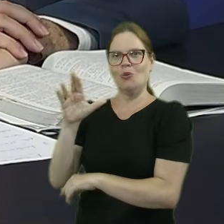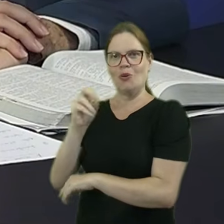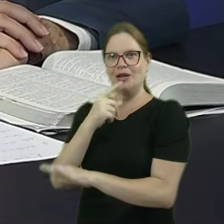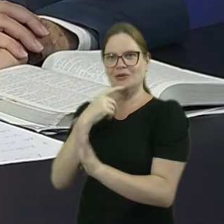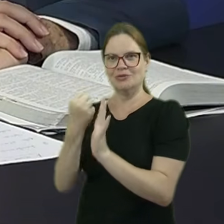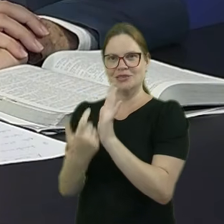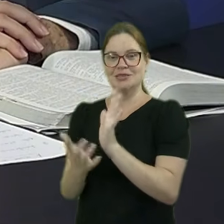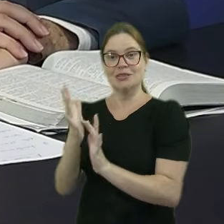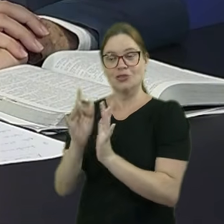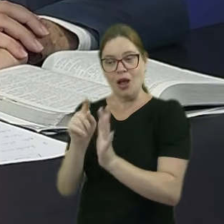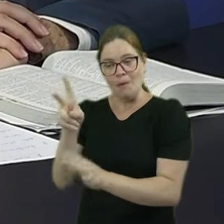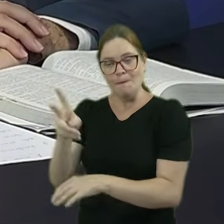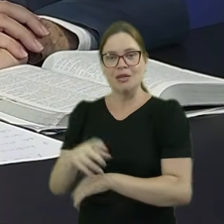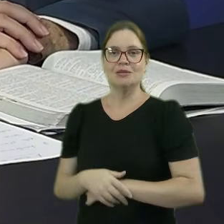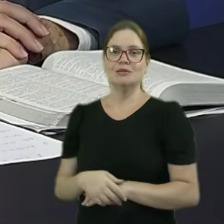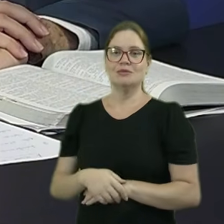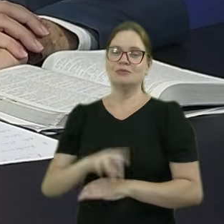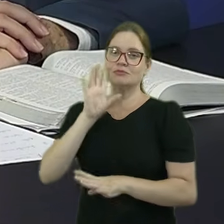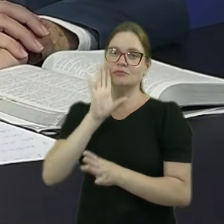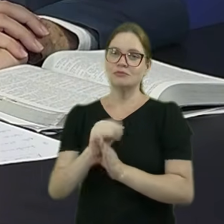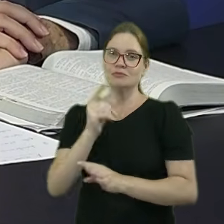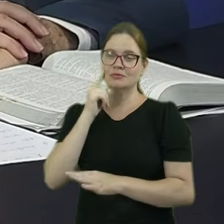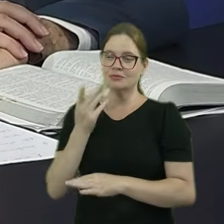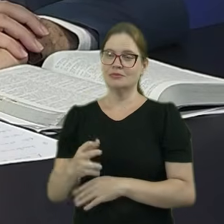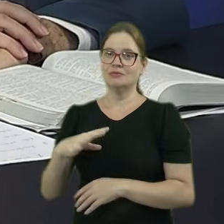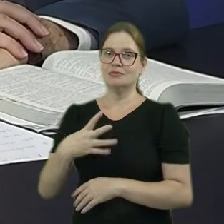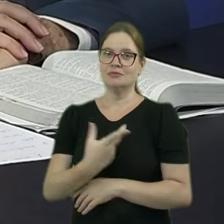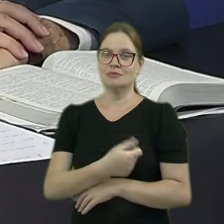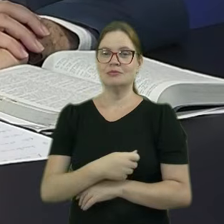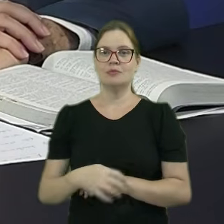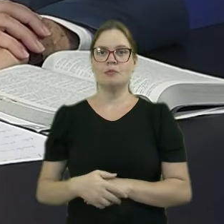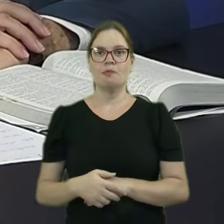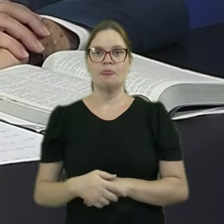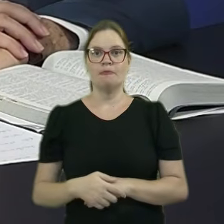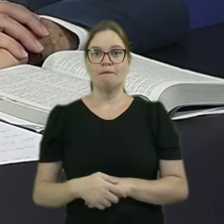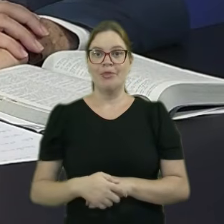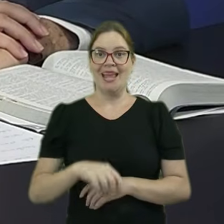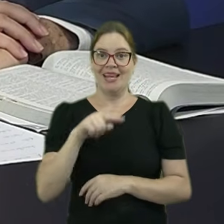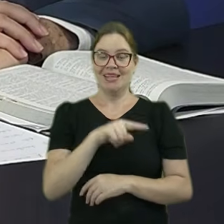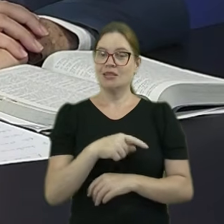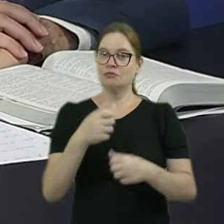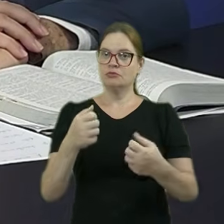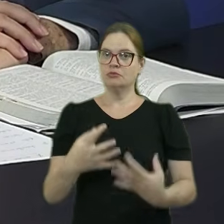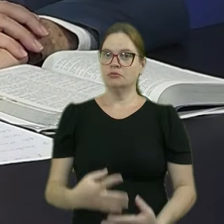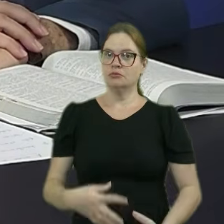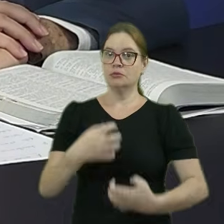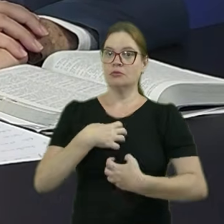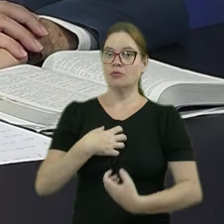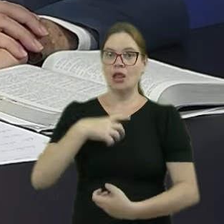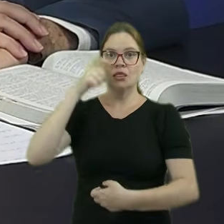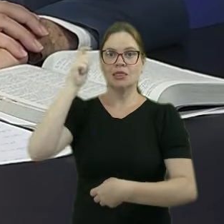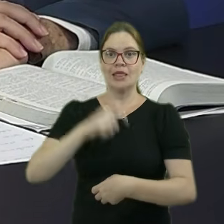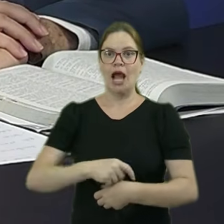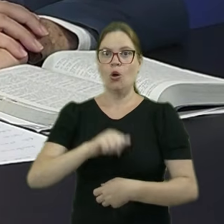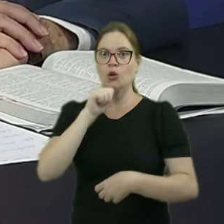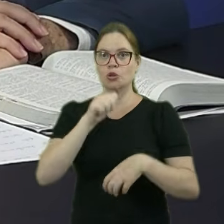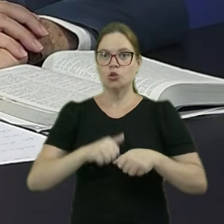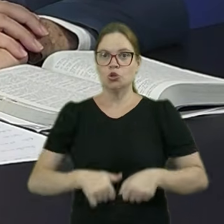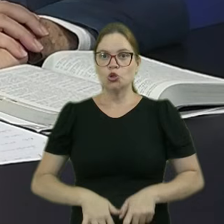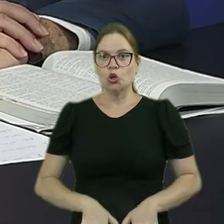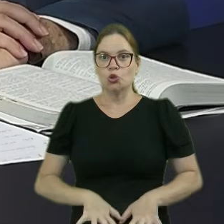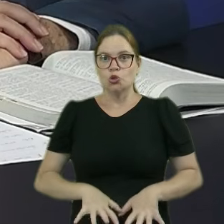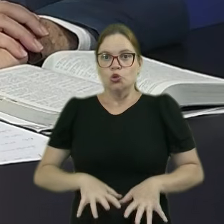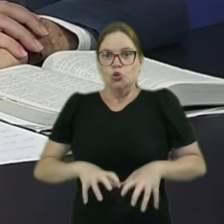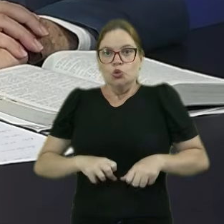Jesus, sabia que ele era o Salvador. Ela fala que imediatamente aquele fluxo